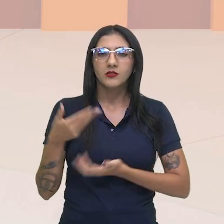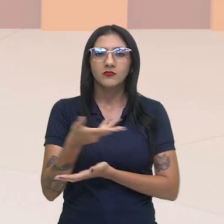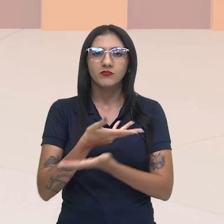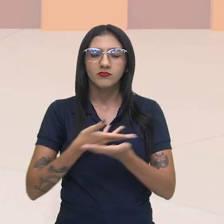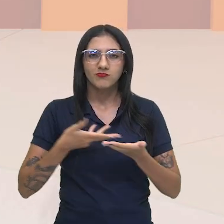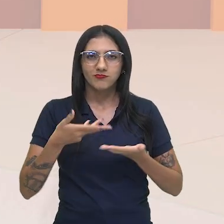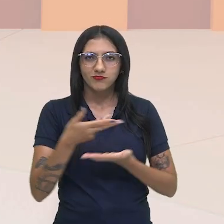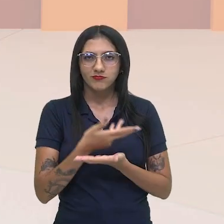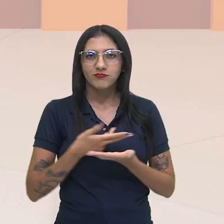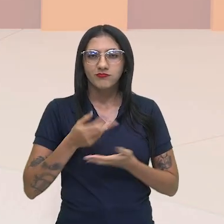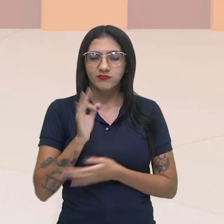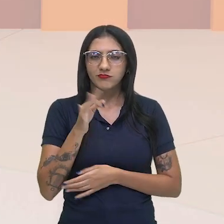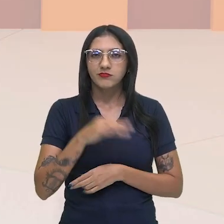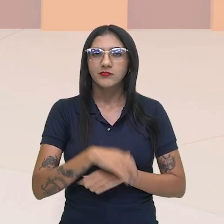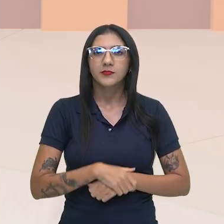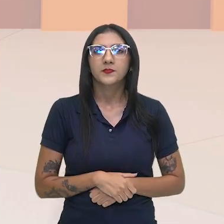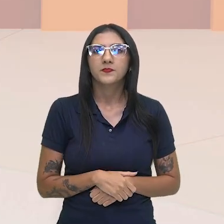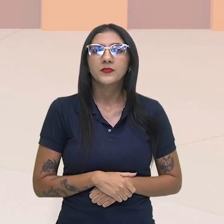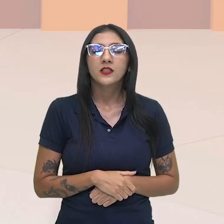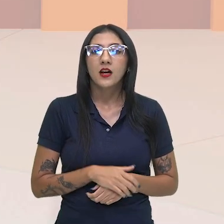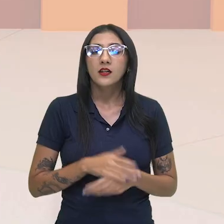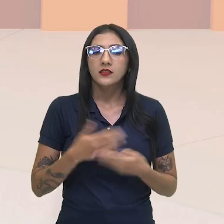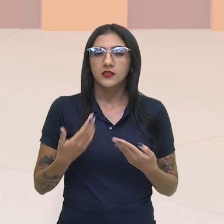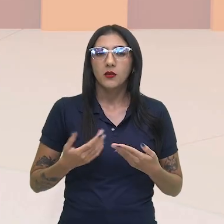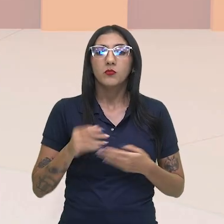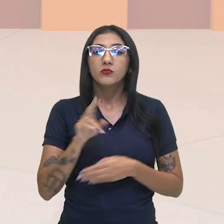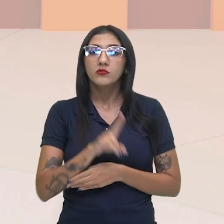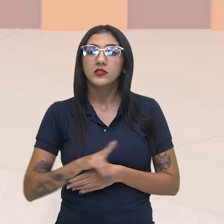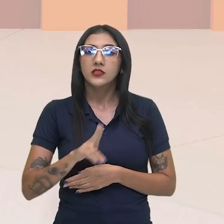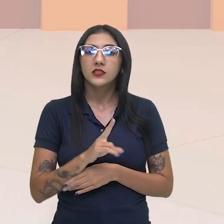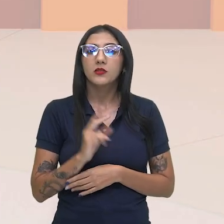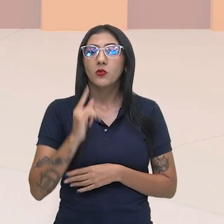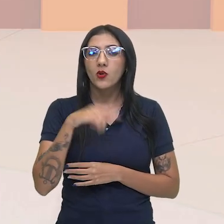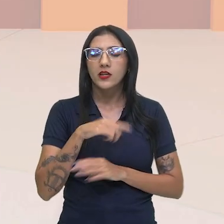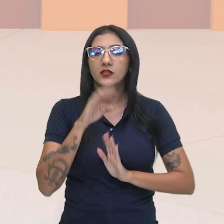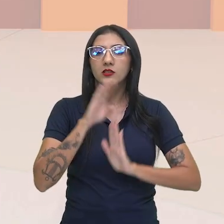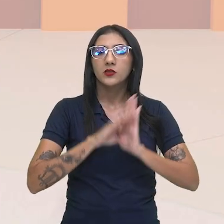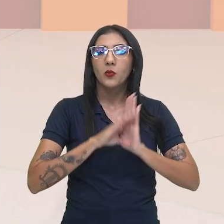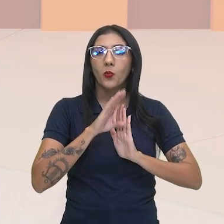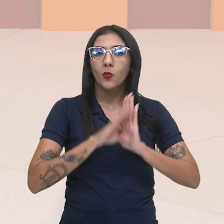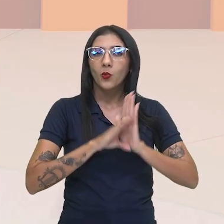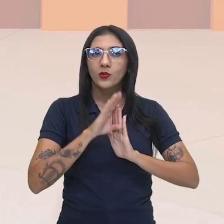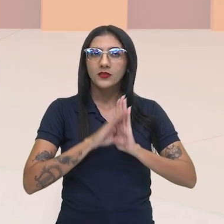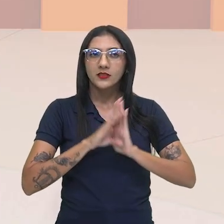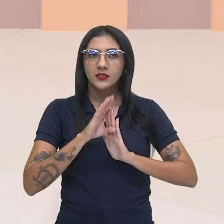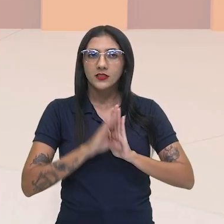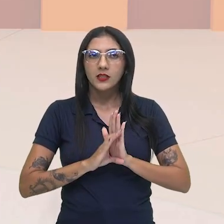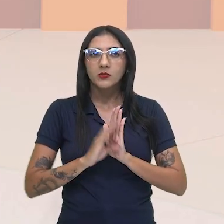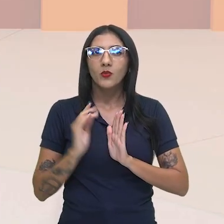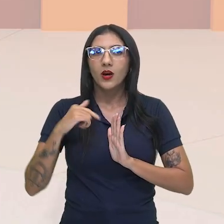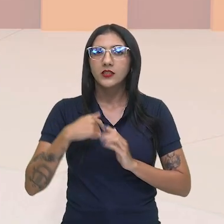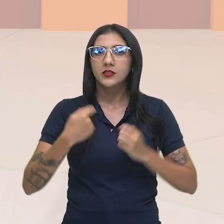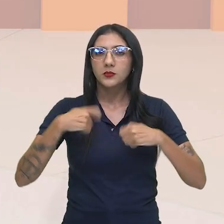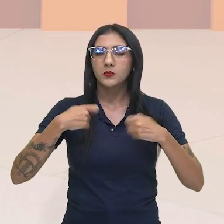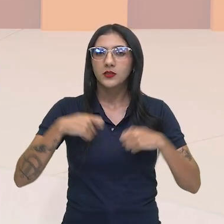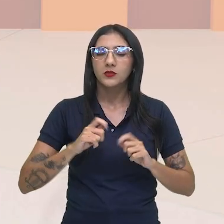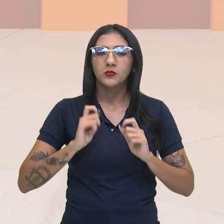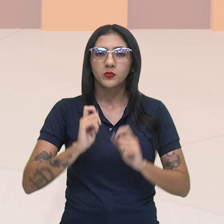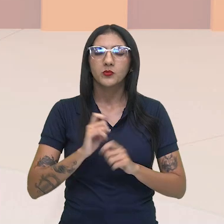coletiva. Perfeito, então? Então, baseado nisso daí, meu povo de Deus, é que a gente precisa o